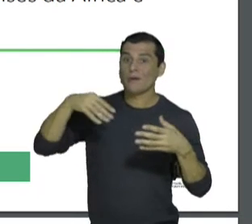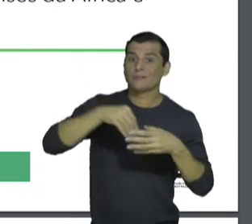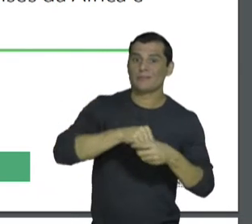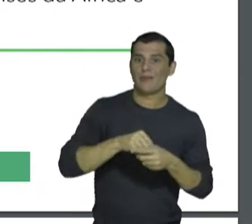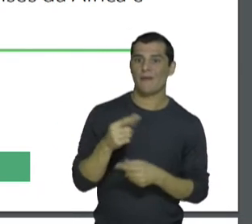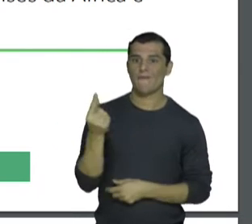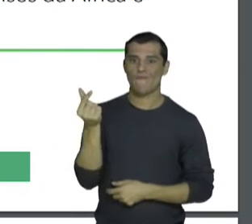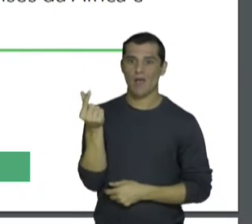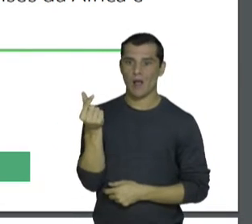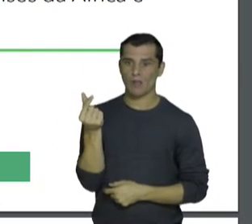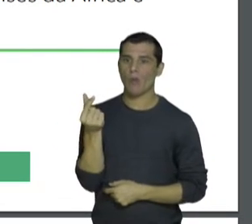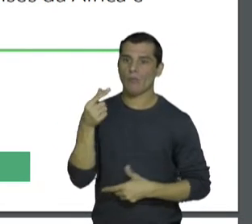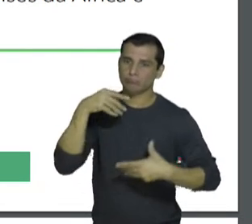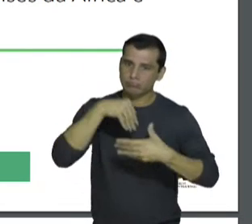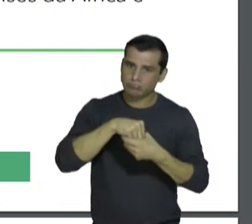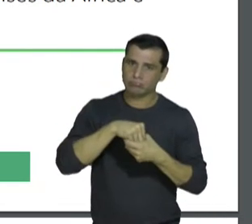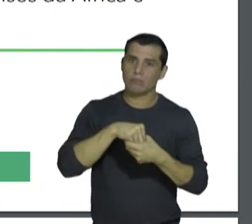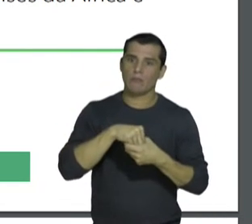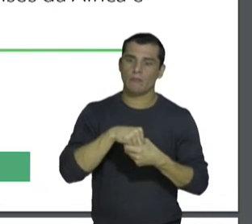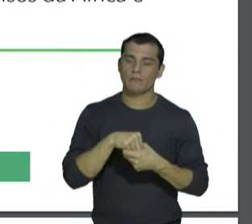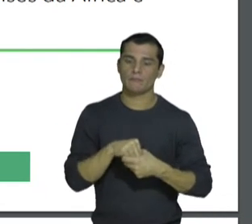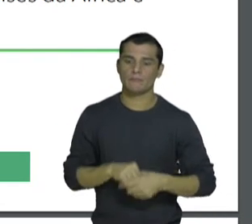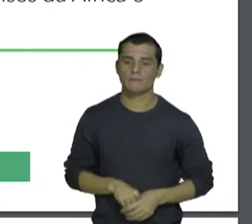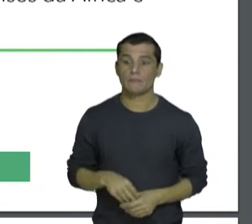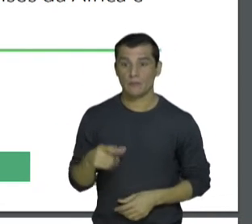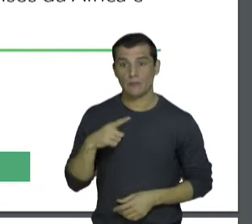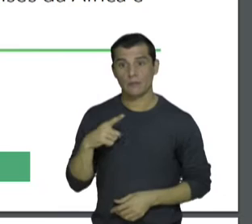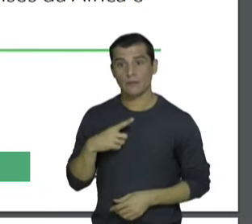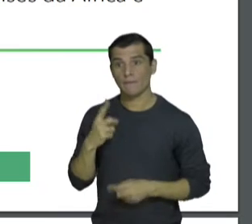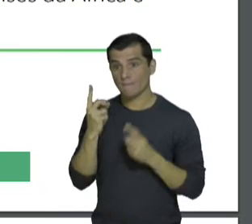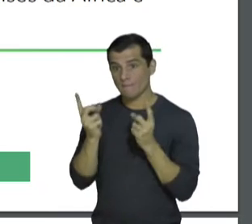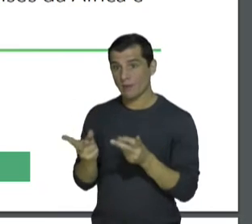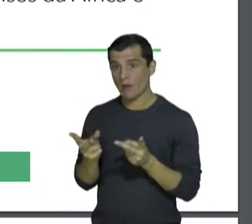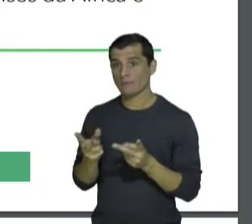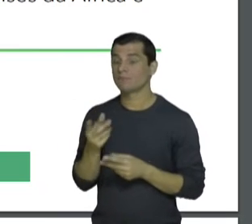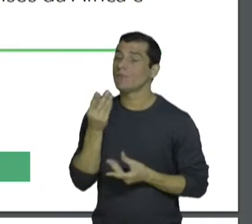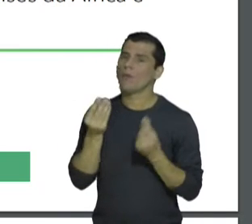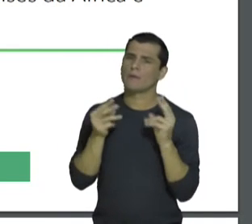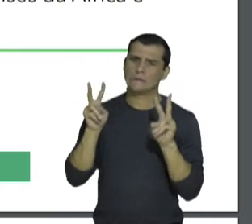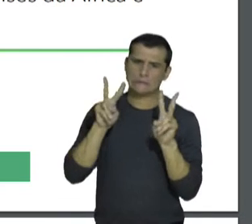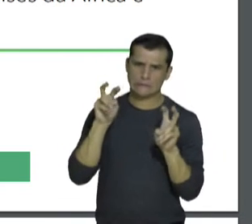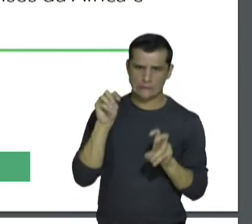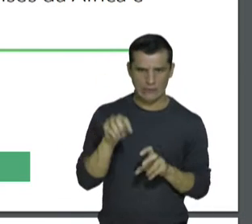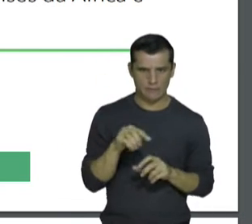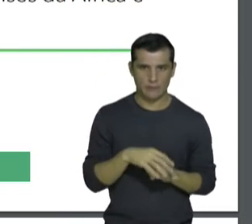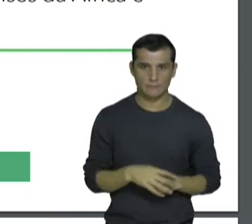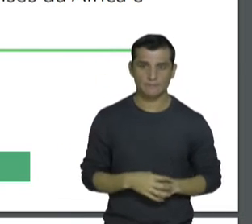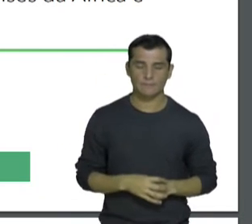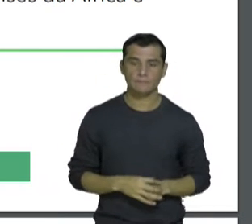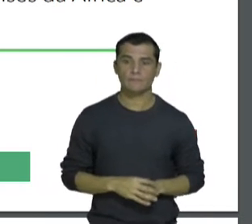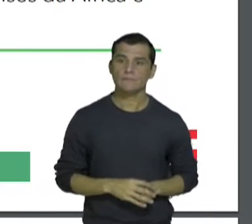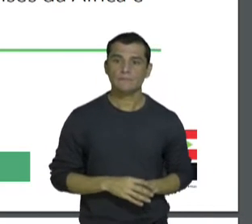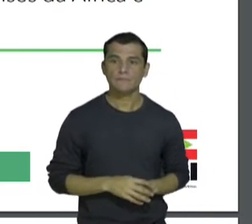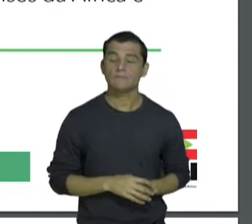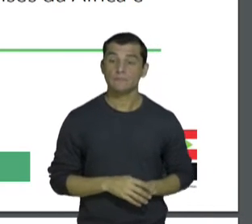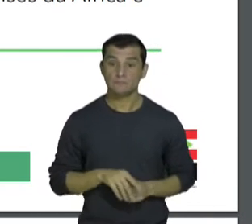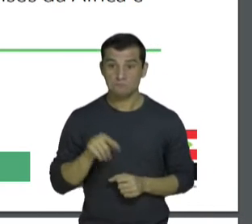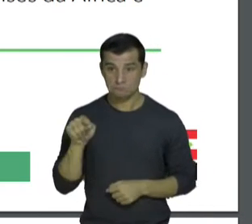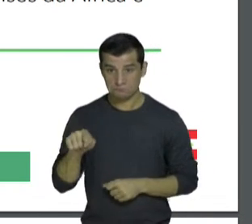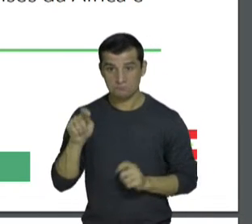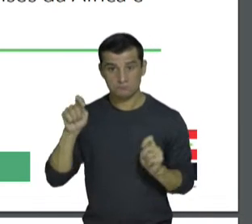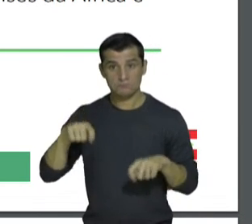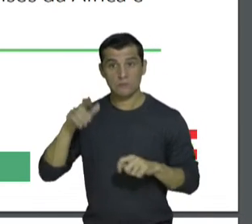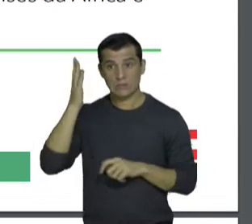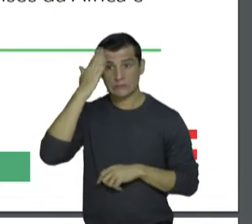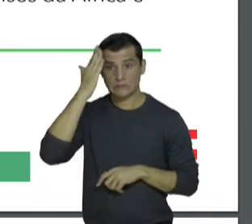eh falamos tanto batemos é um item que é eh considerado